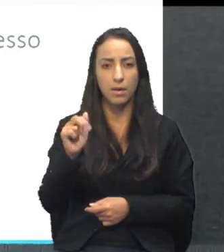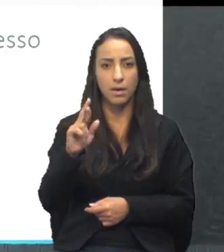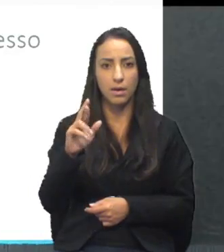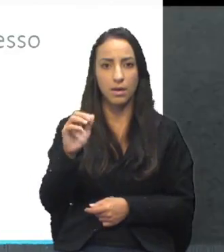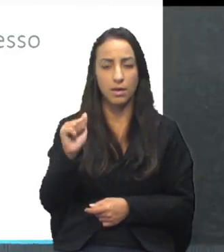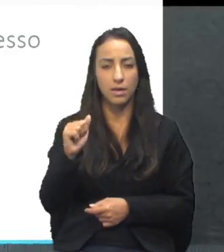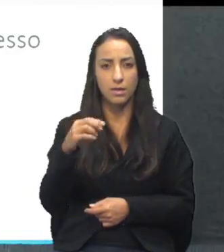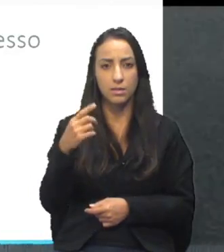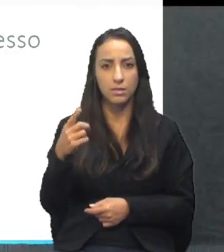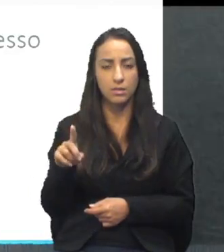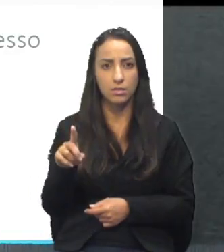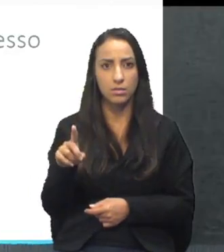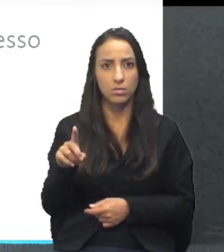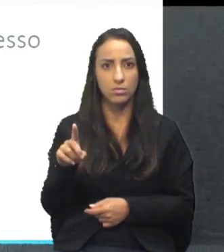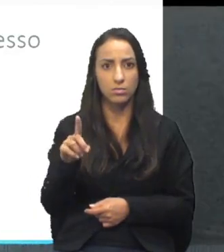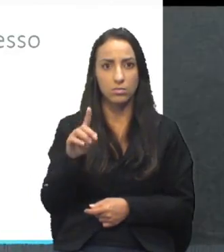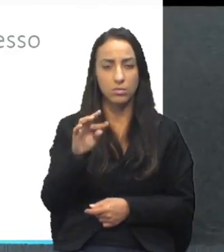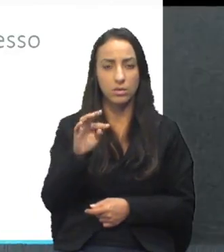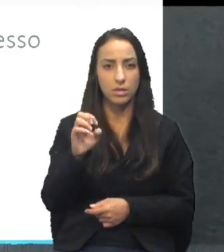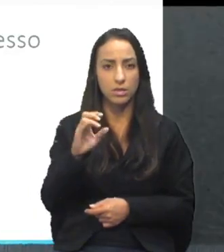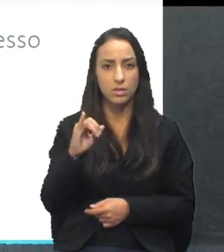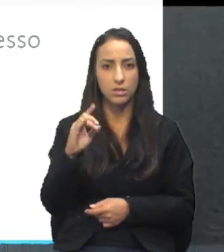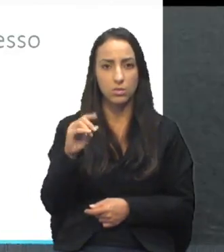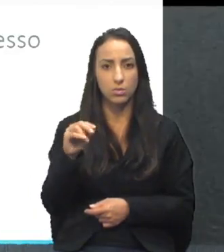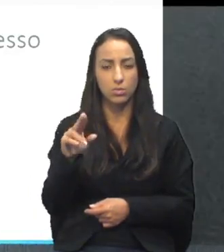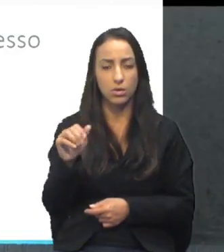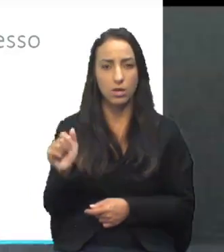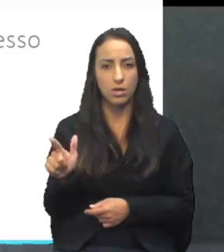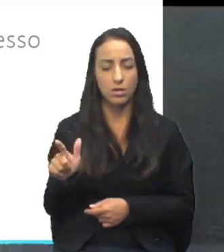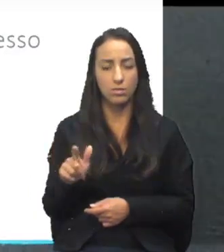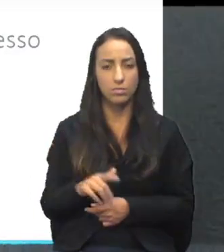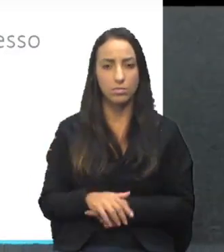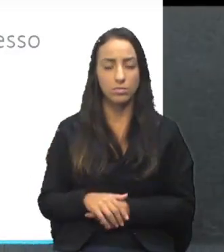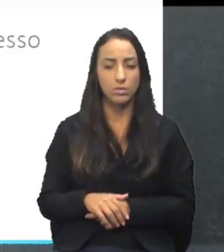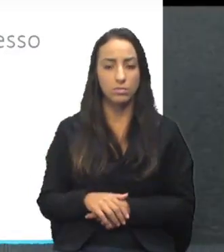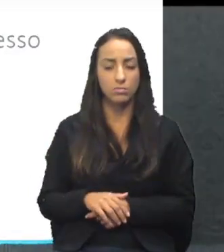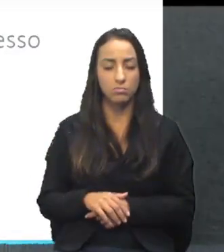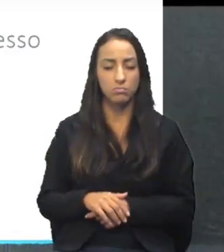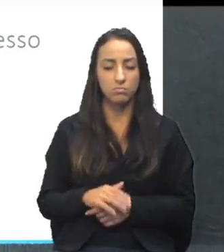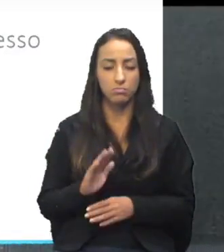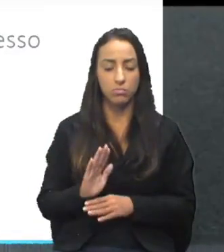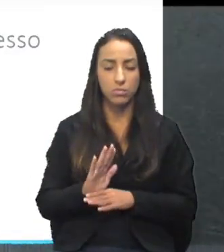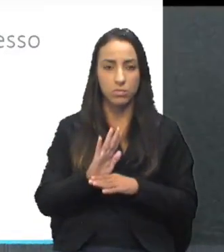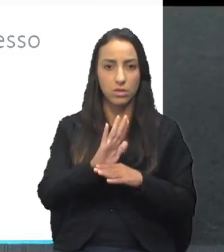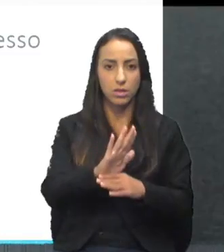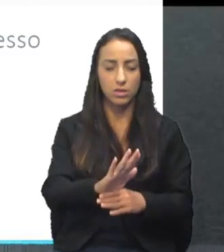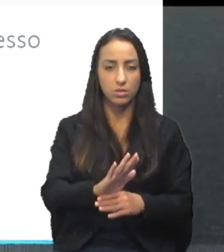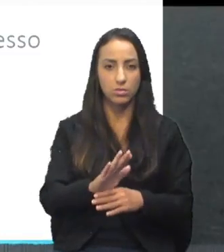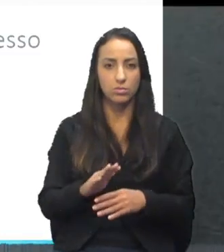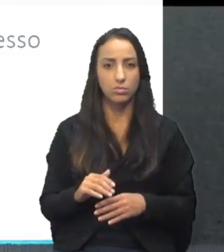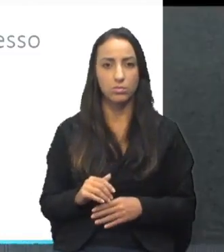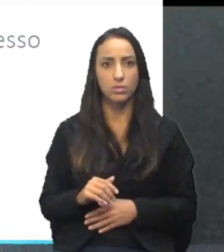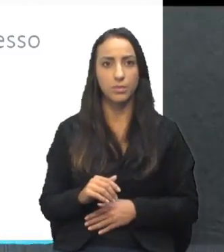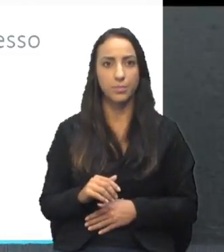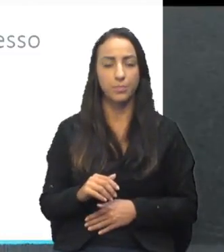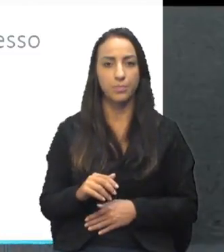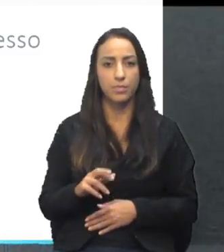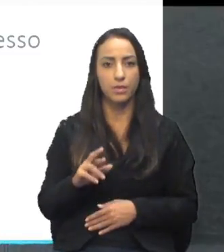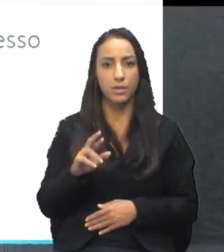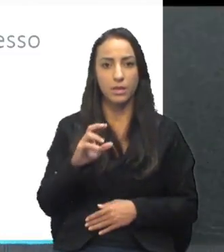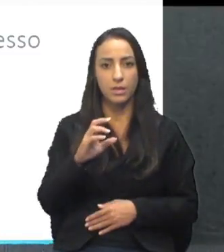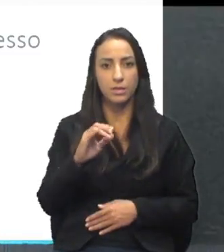sem comprometer a reparação tecidual, né? Nós vamos auxiliar no processo de reparação tecidual, ou seja, no processo